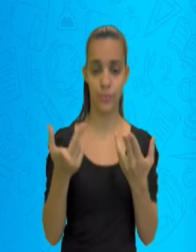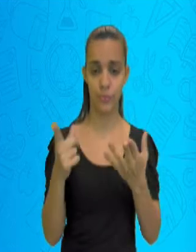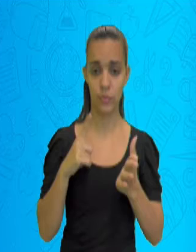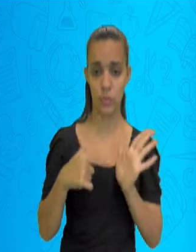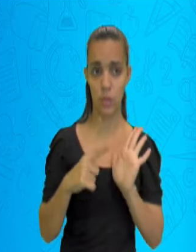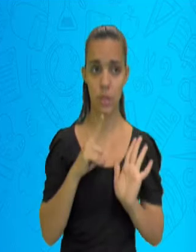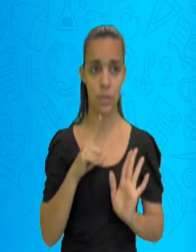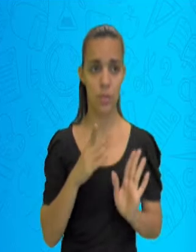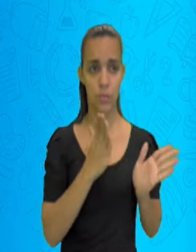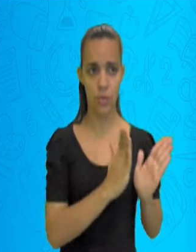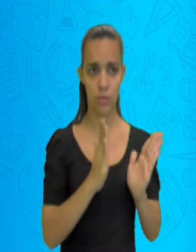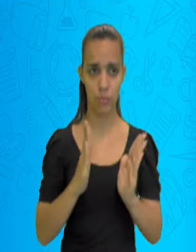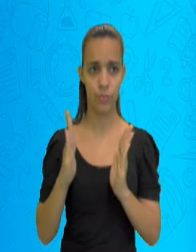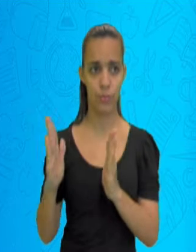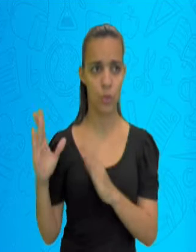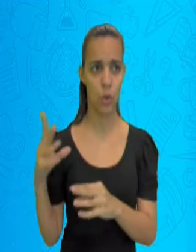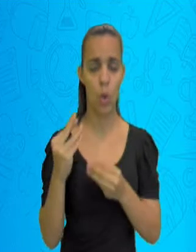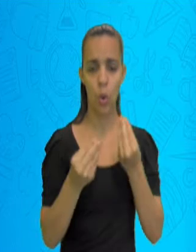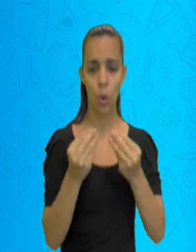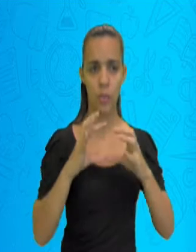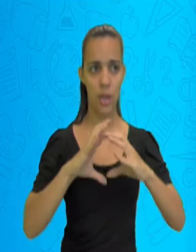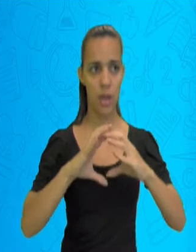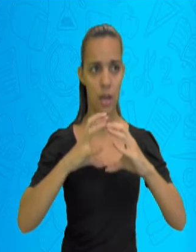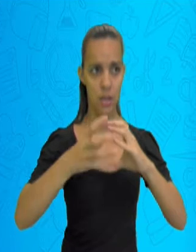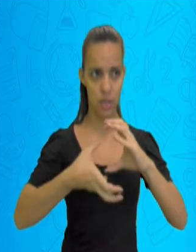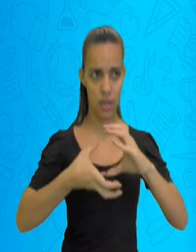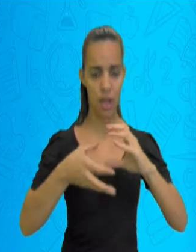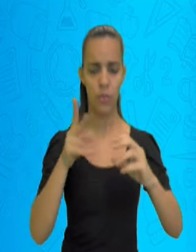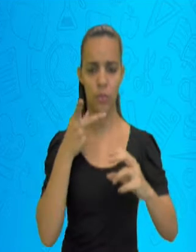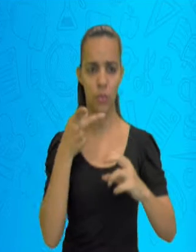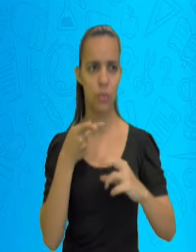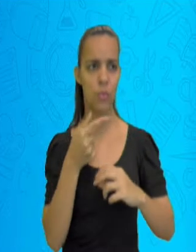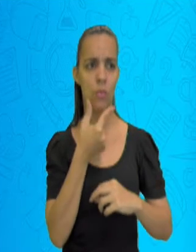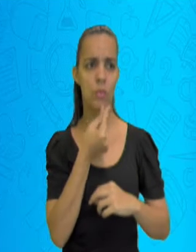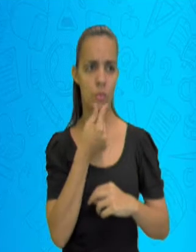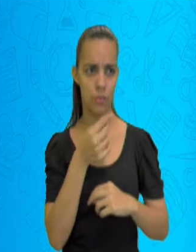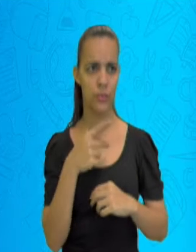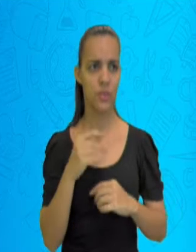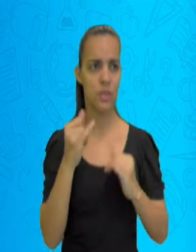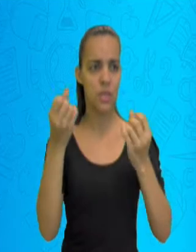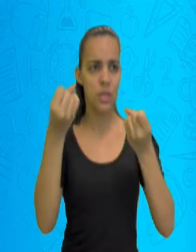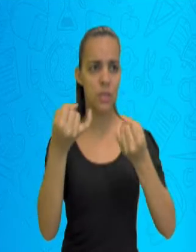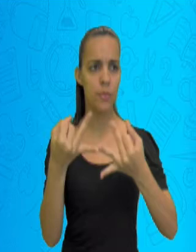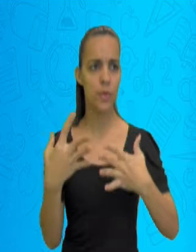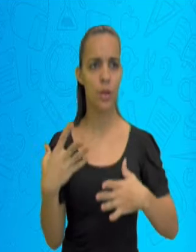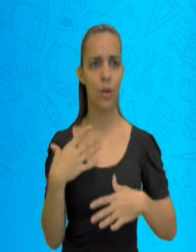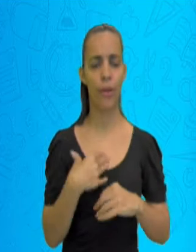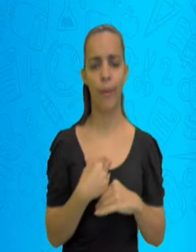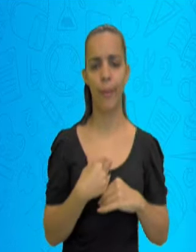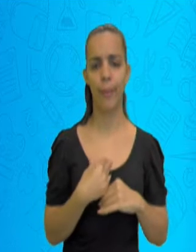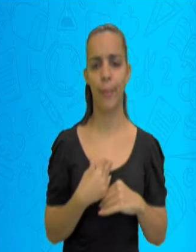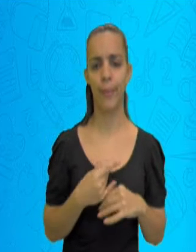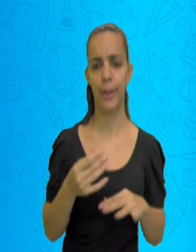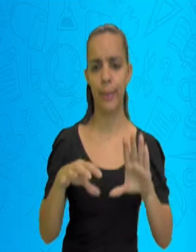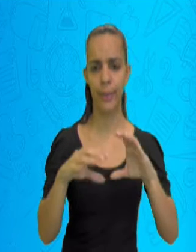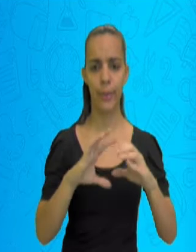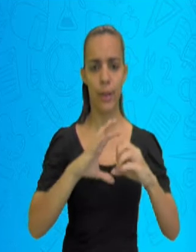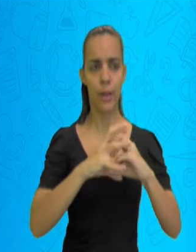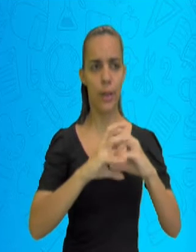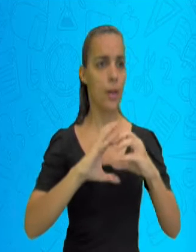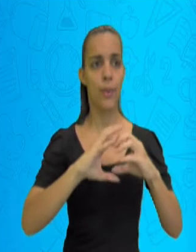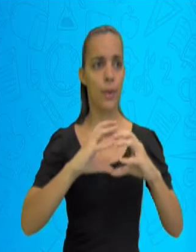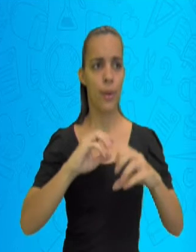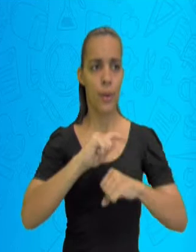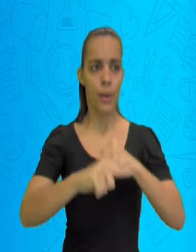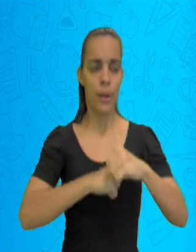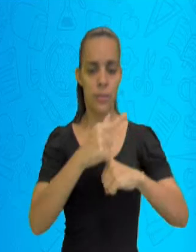deste átomo, desta esfera, quando Dalton falou que cada elemento químico é constituído por átomos